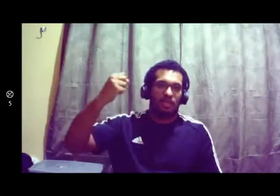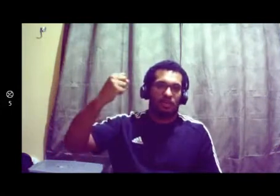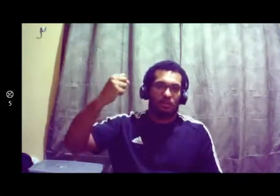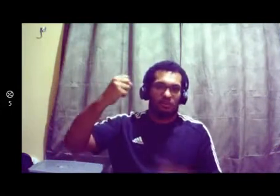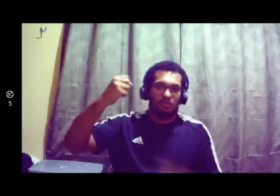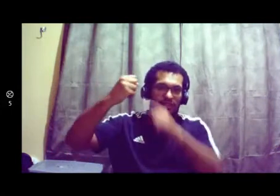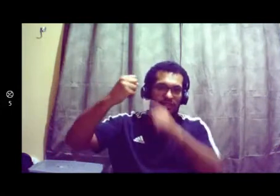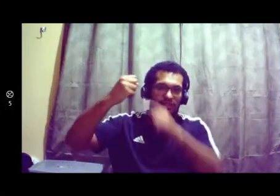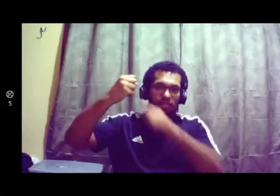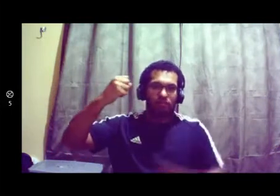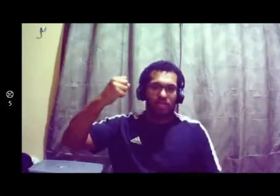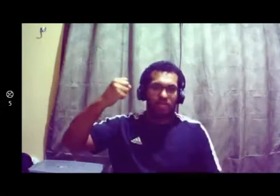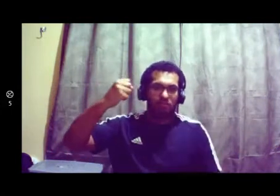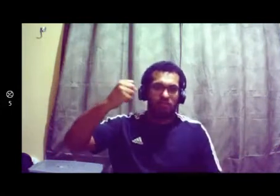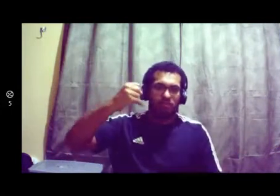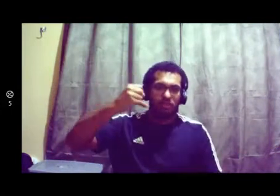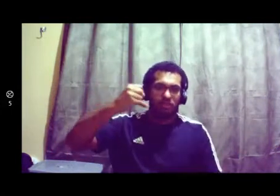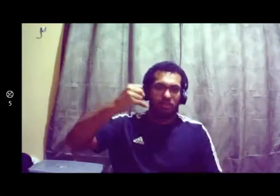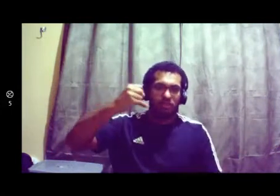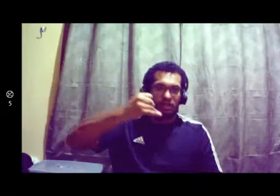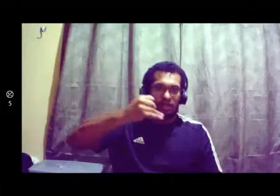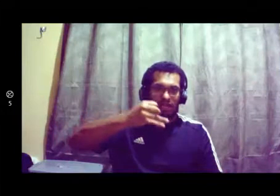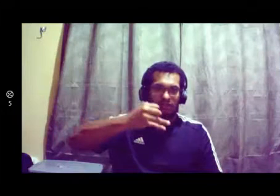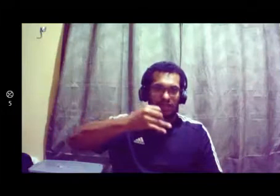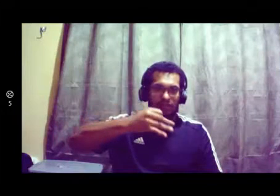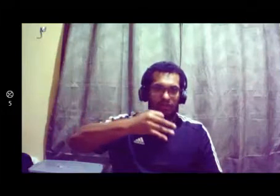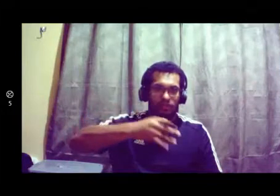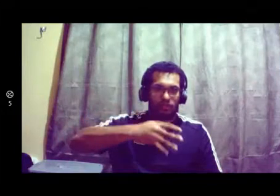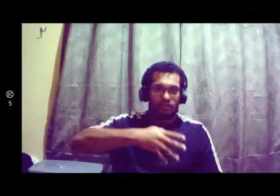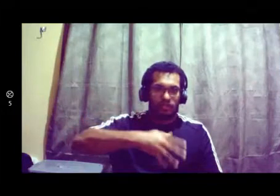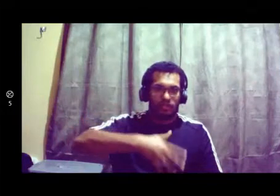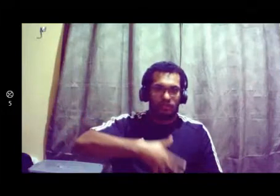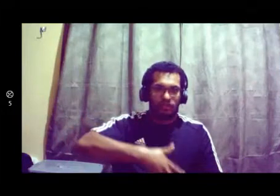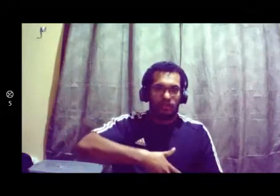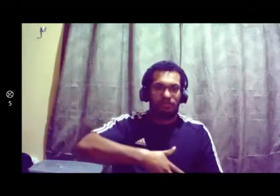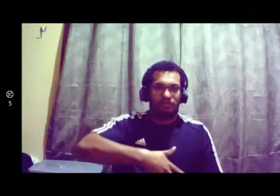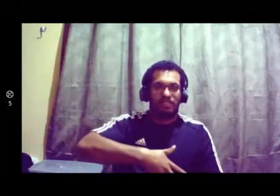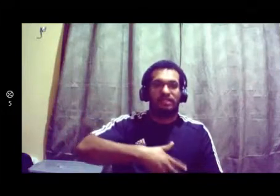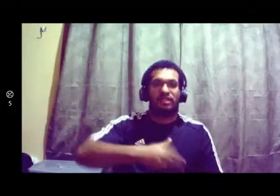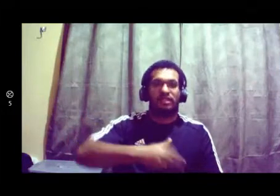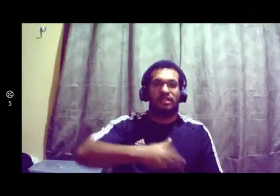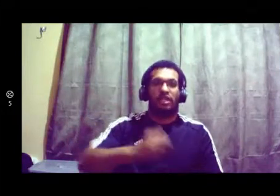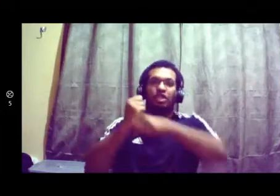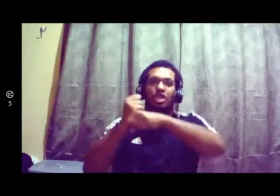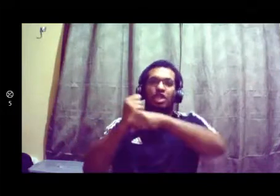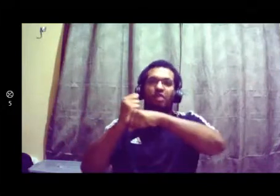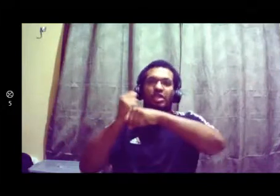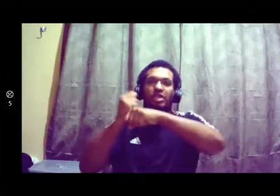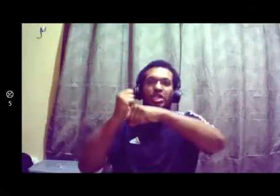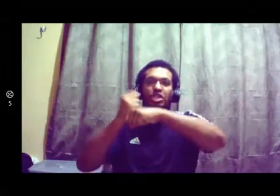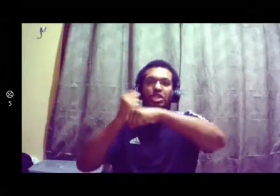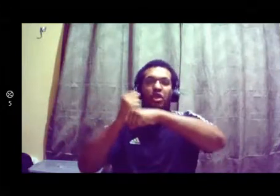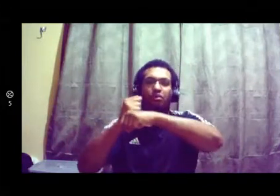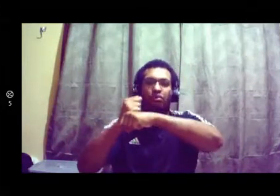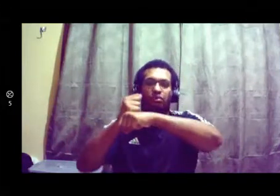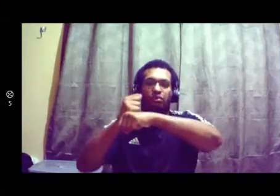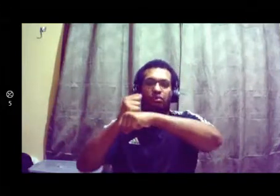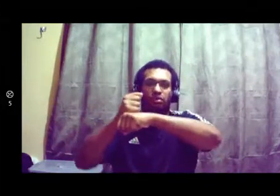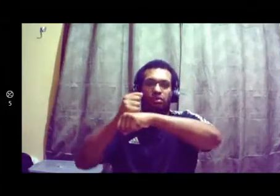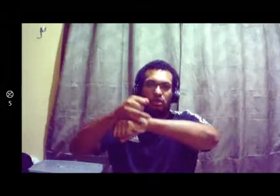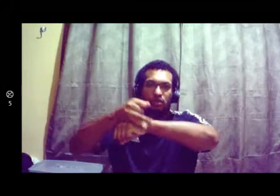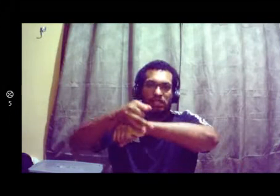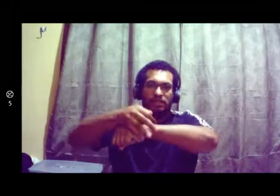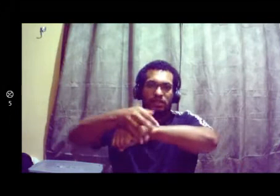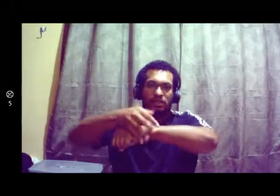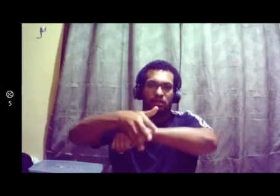Vai abrindo, ó, começando com o dedo mínimo e aí vai abrindo todos os dedos, fazendo assim. Só que geralmente a gente coloca o ponto